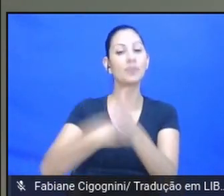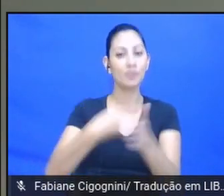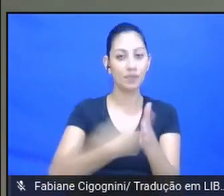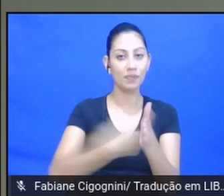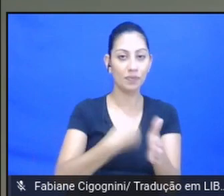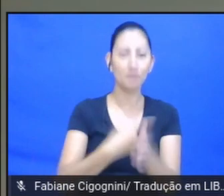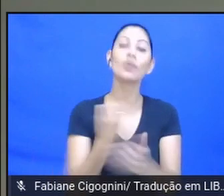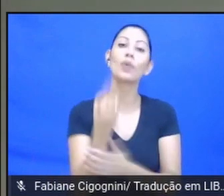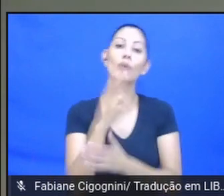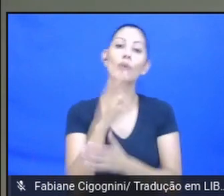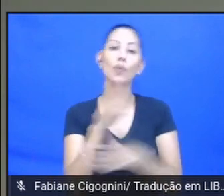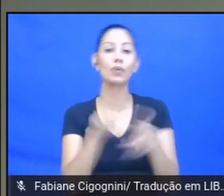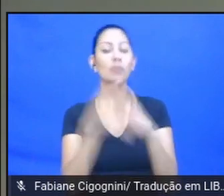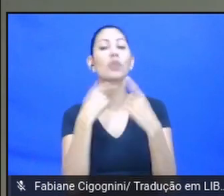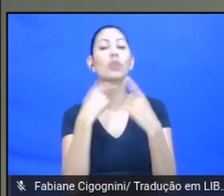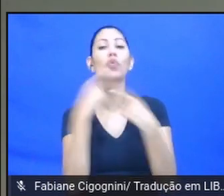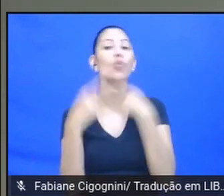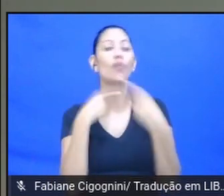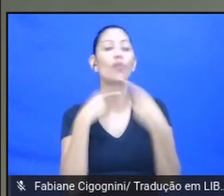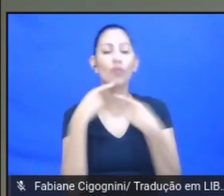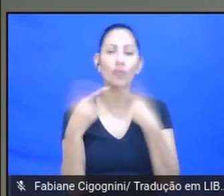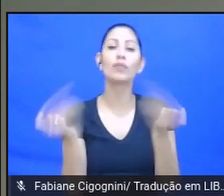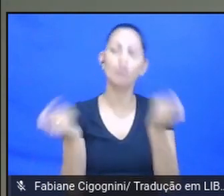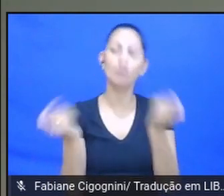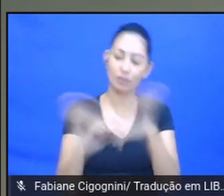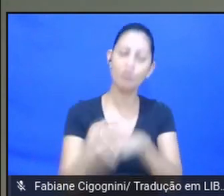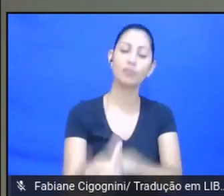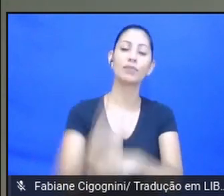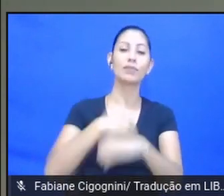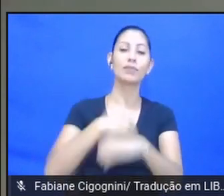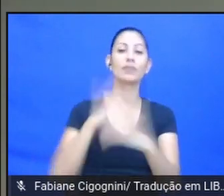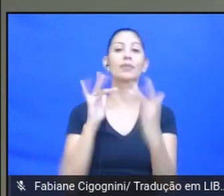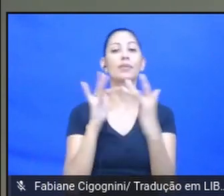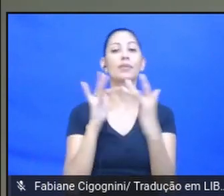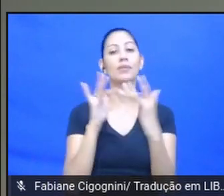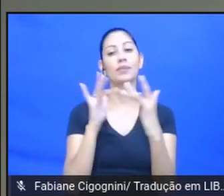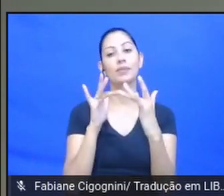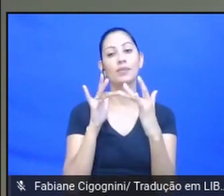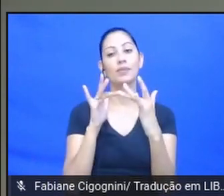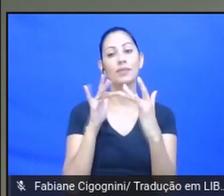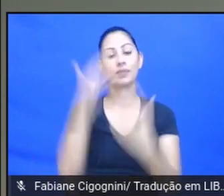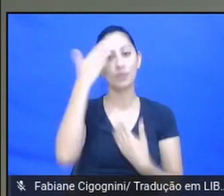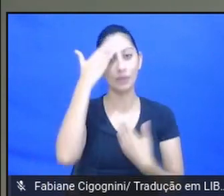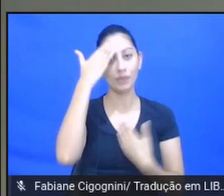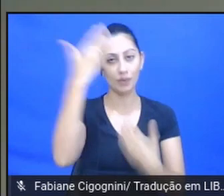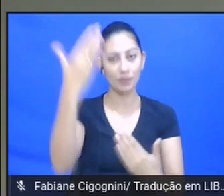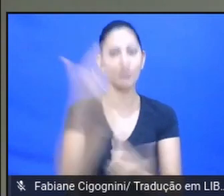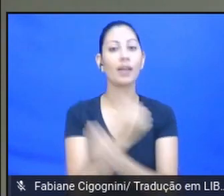depois, qualquer dúvida que vocês tiverem, poder entrar em contato comigo. Muito